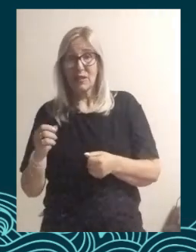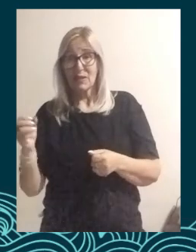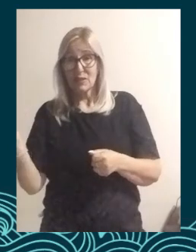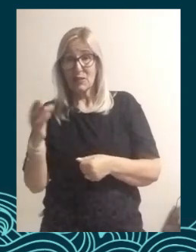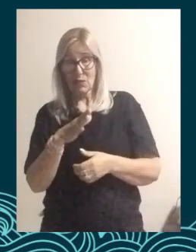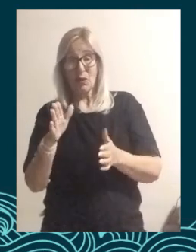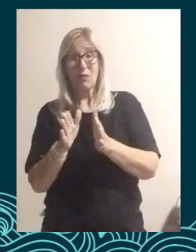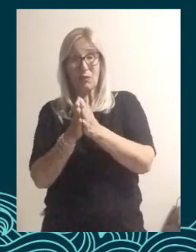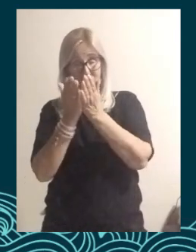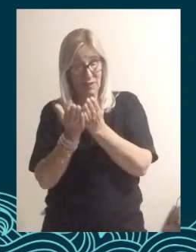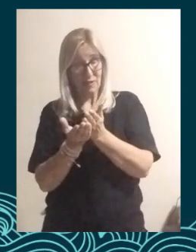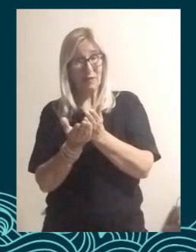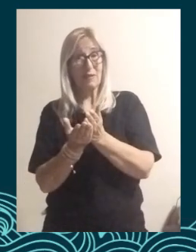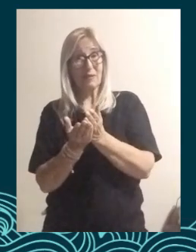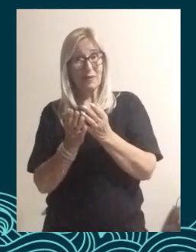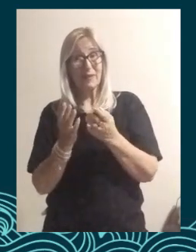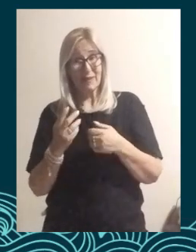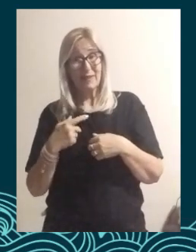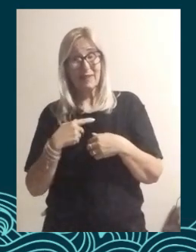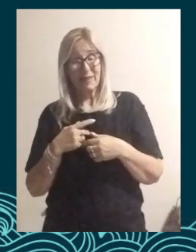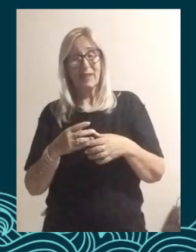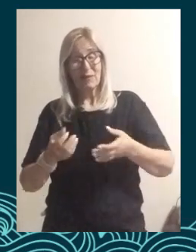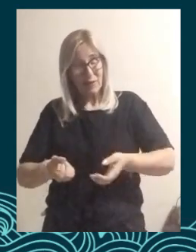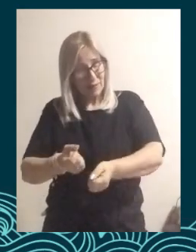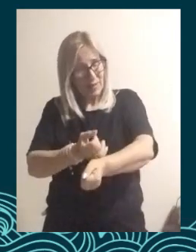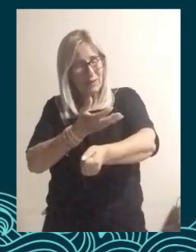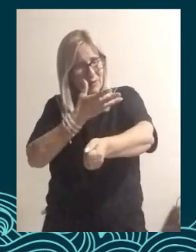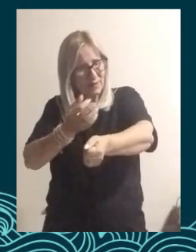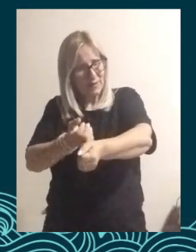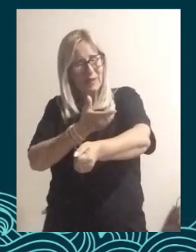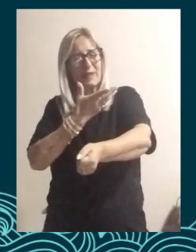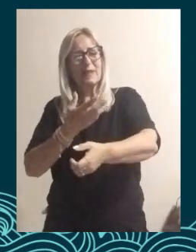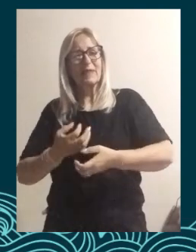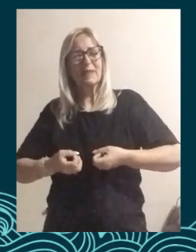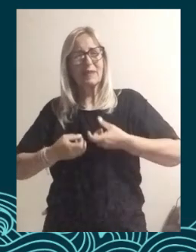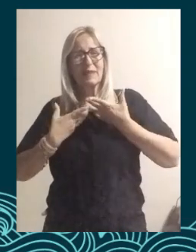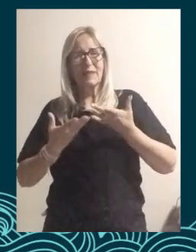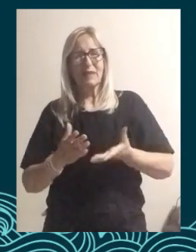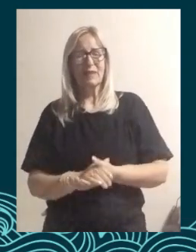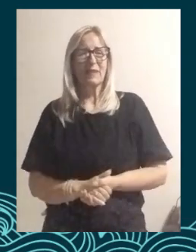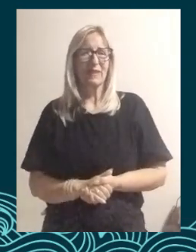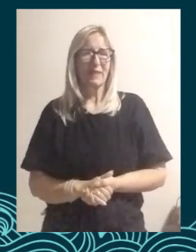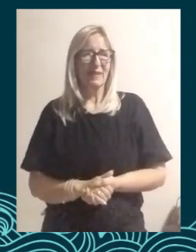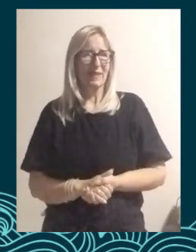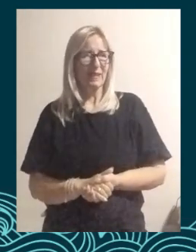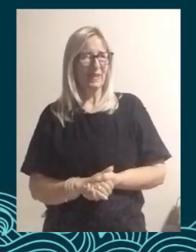e esperamos esse novo livro com muita ansiedade, que com certeza vai continuar nos inspirando